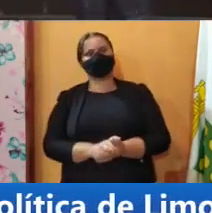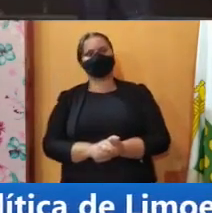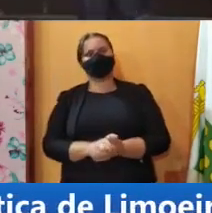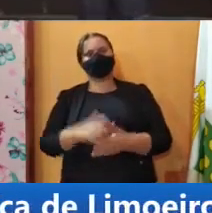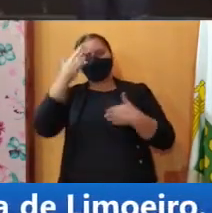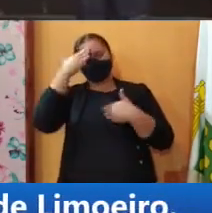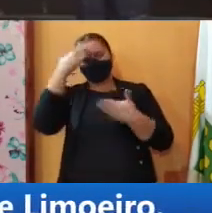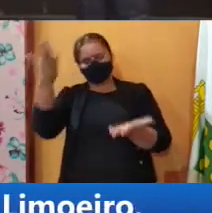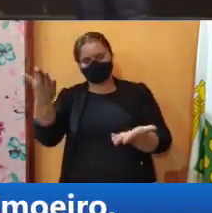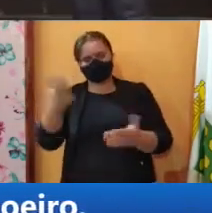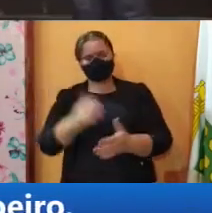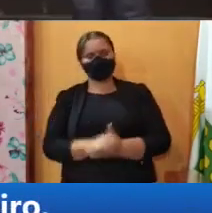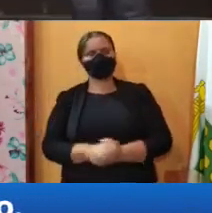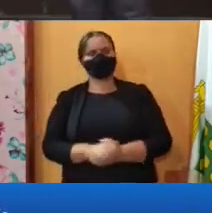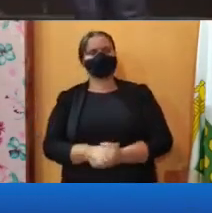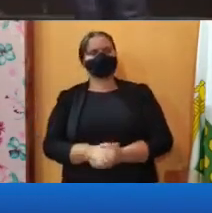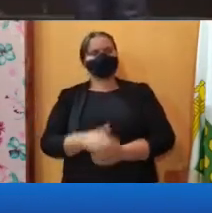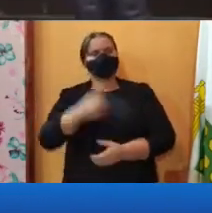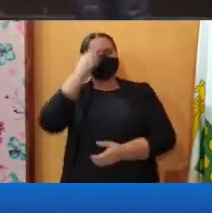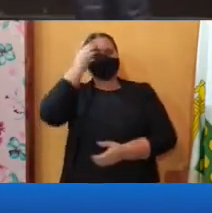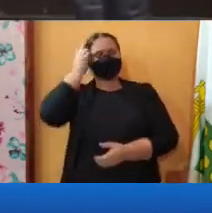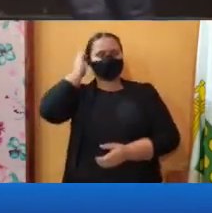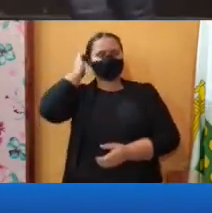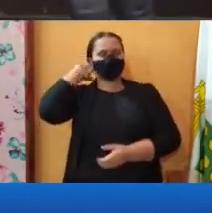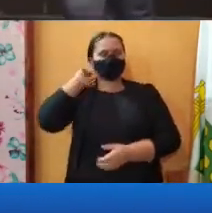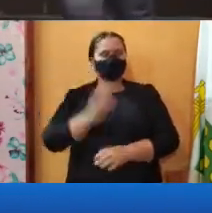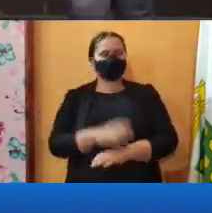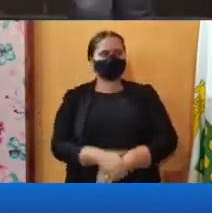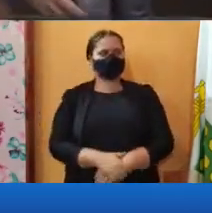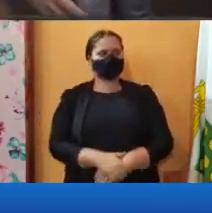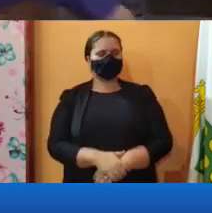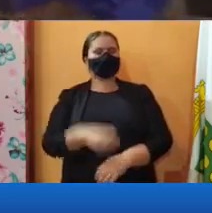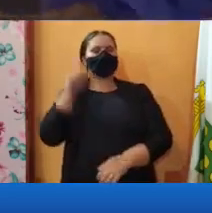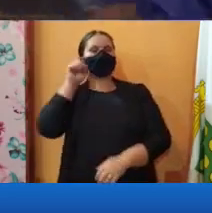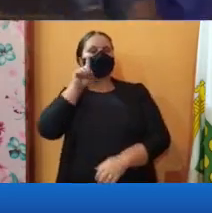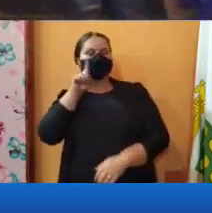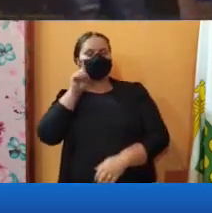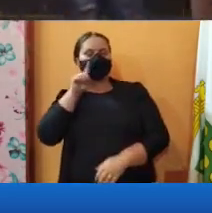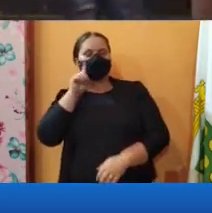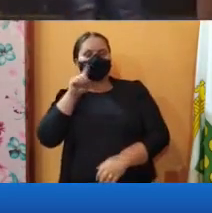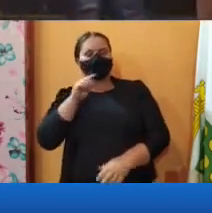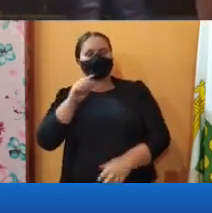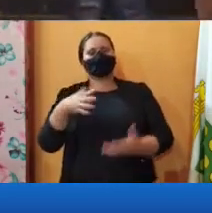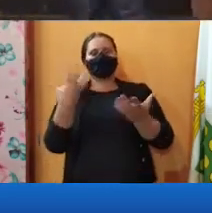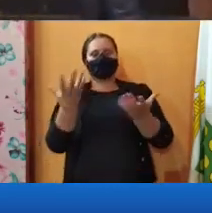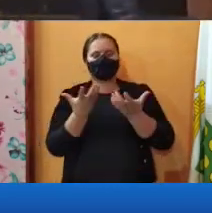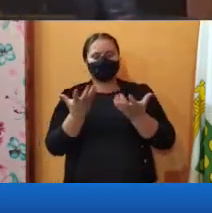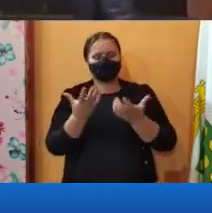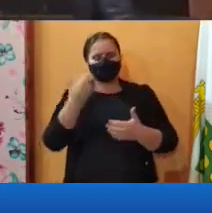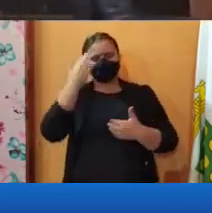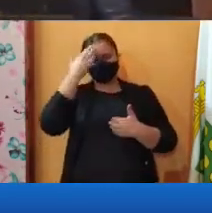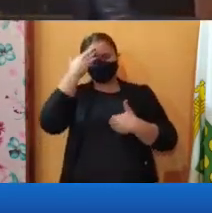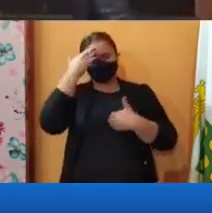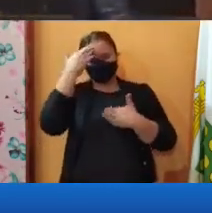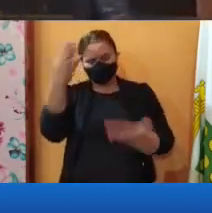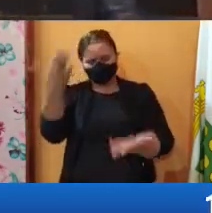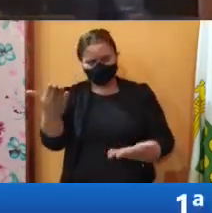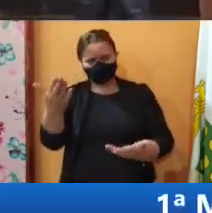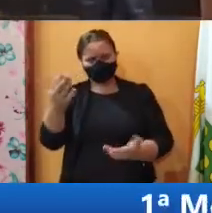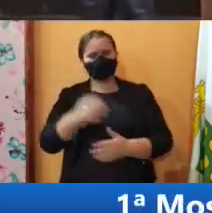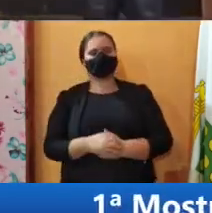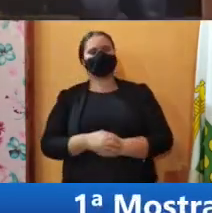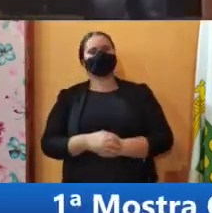suas considerações finais. Eu vou fazer primeiro, depois tu faz segundo. Ok, então Orlando Jorge. Olha, eu quero dizer da honra, da